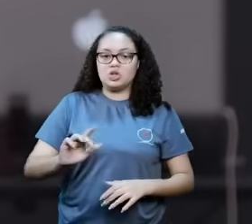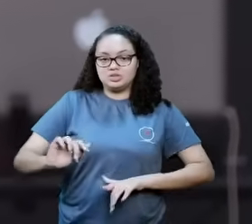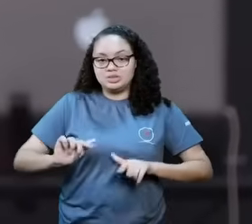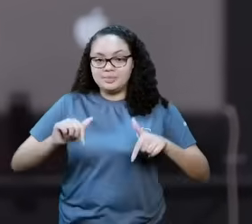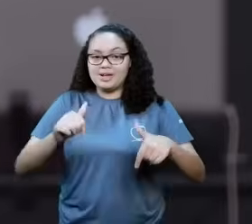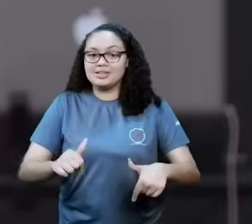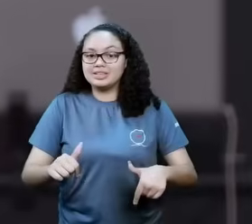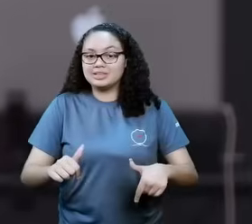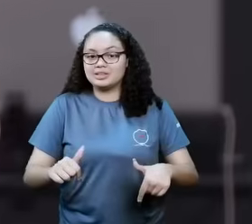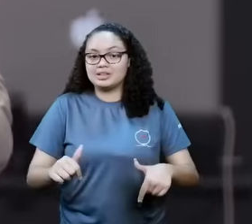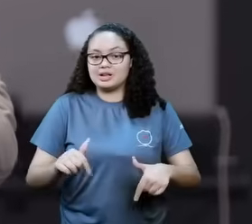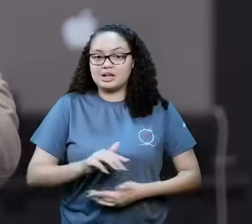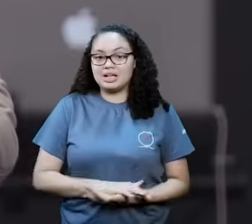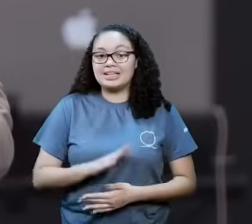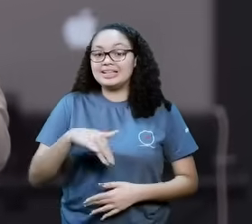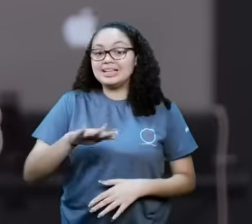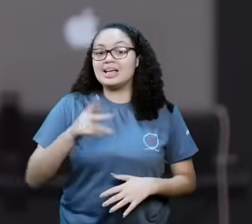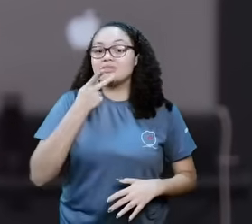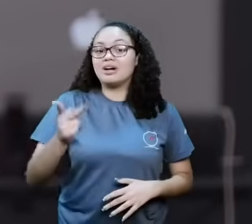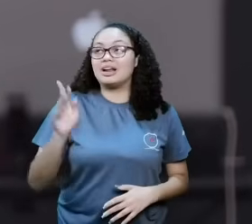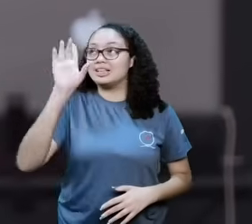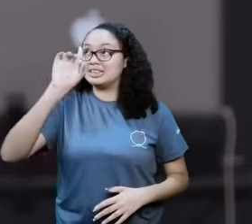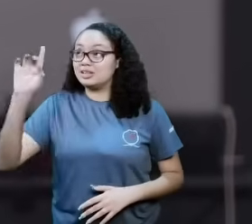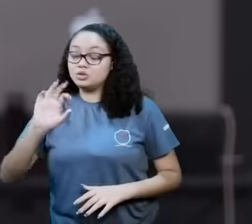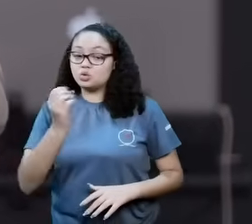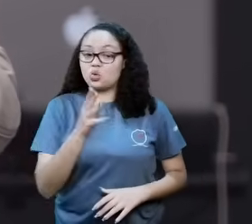levantam depois que quem fala? Deus ou Ezequiel?